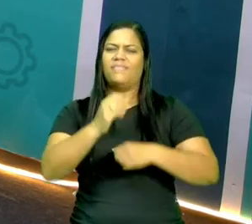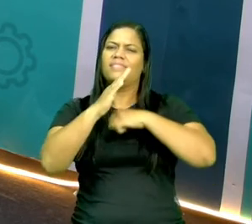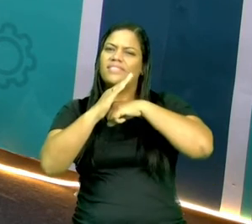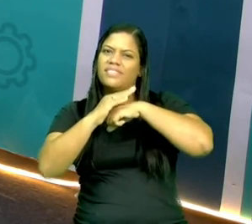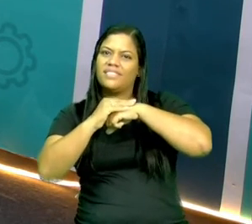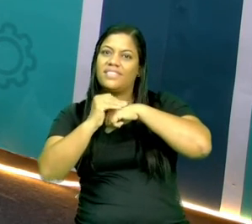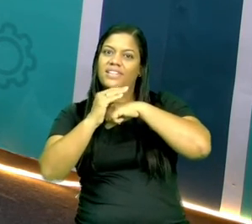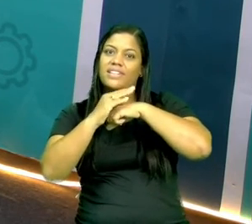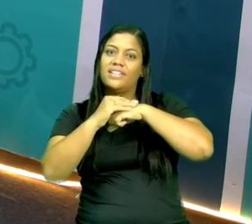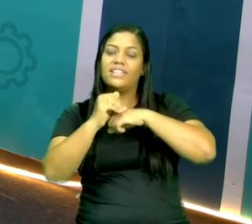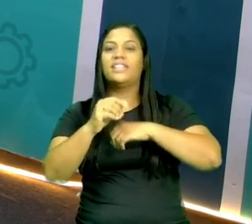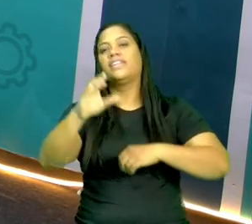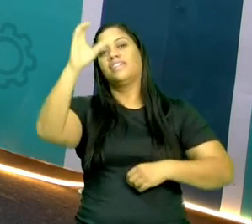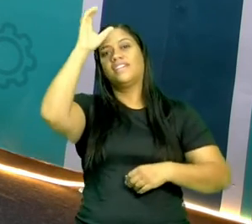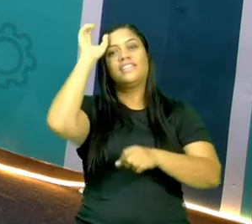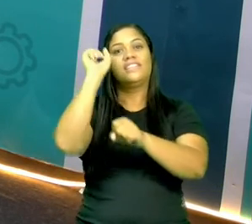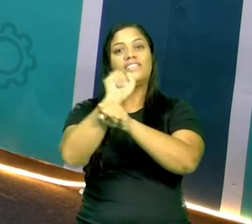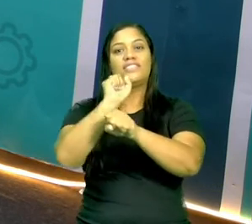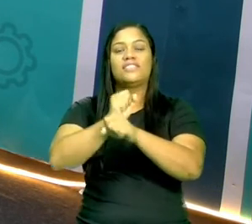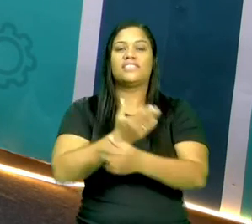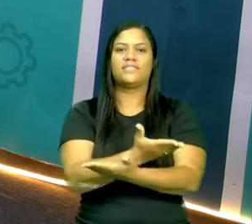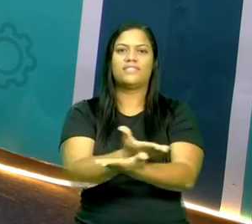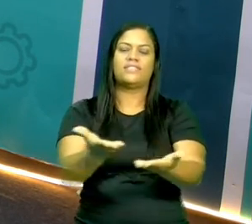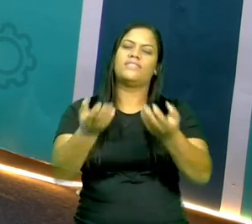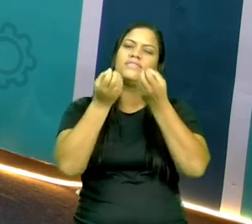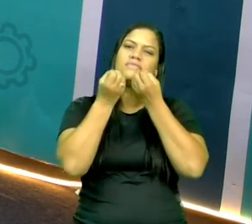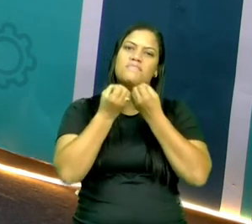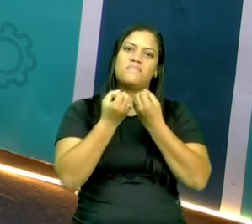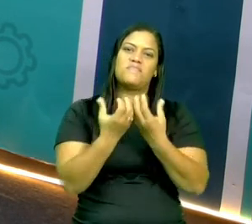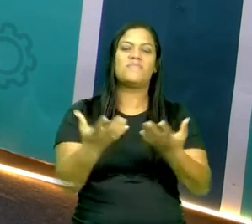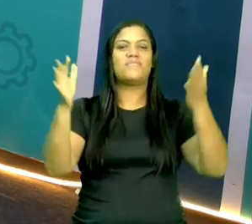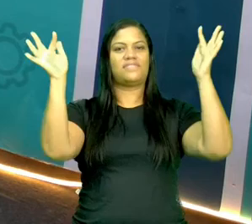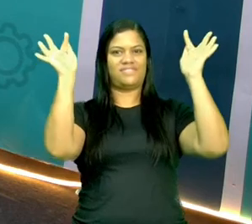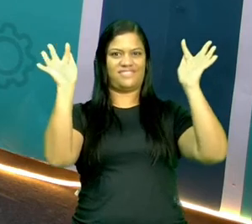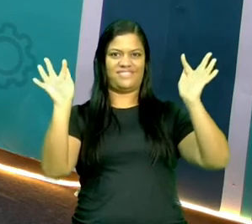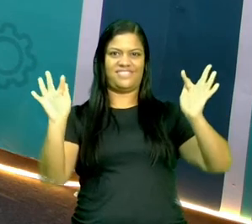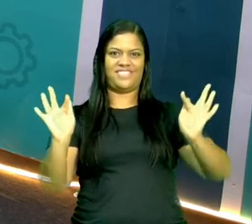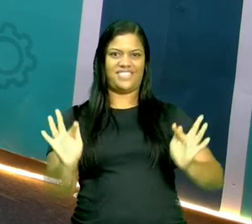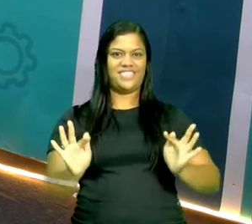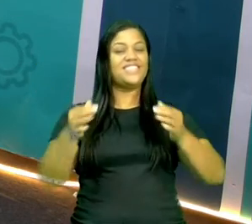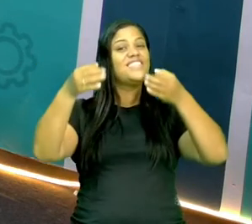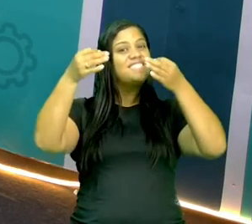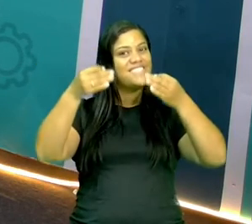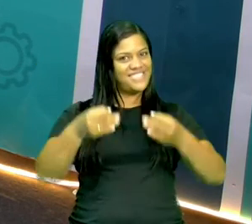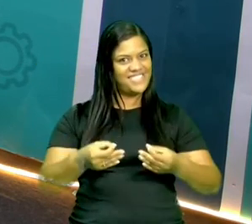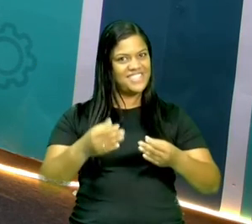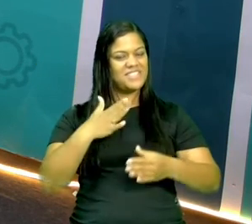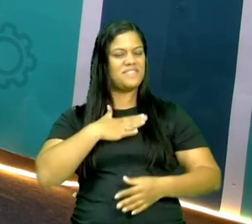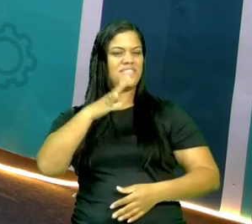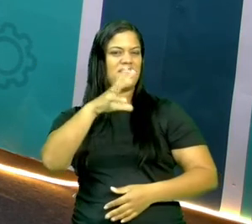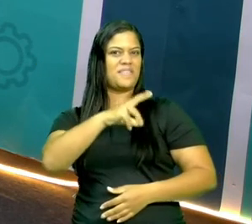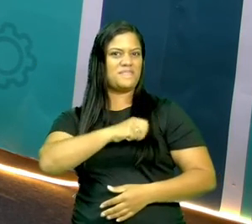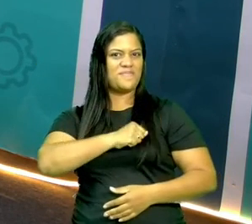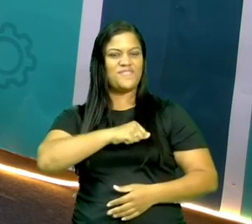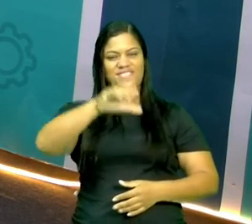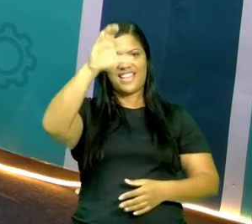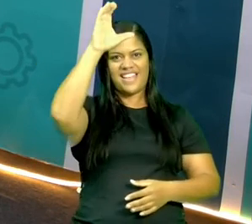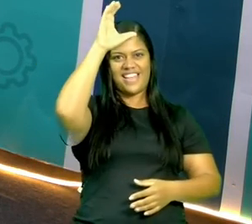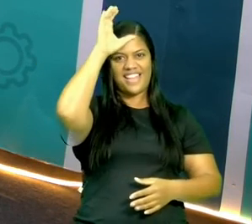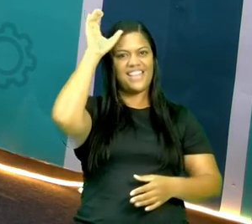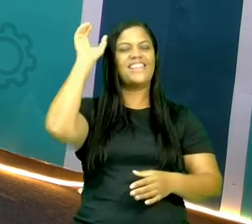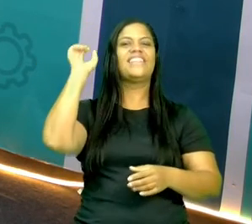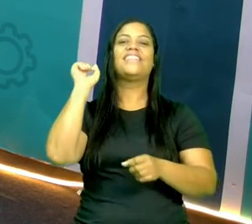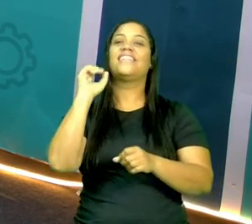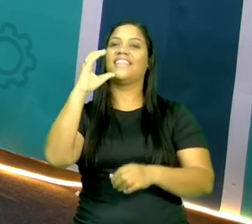que vocês estejam sempre muito felizes. Tá certo, meus amores? A tia Carla